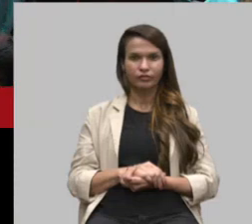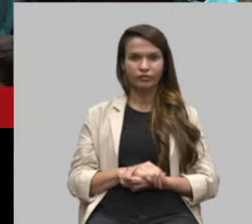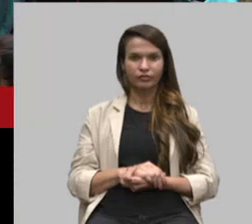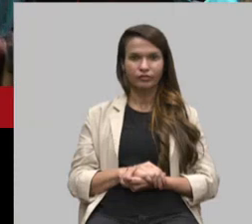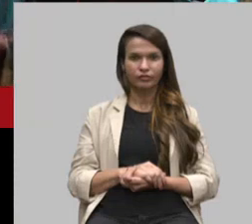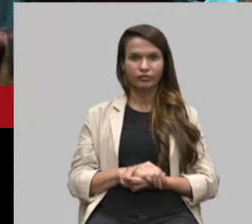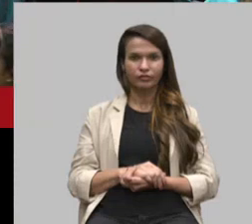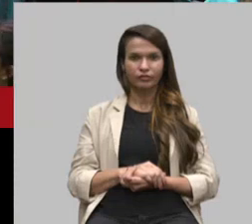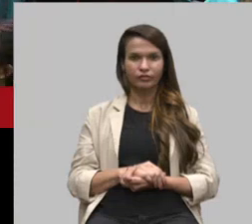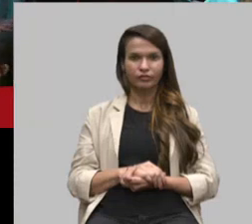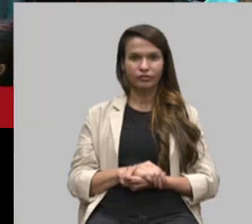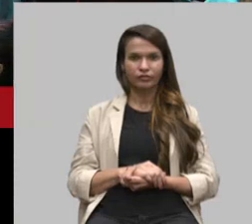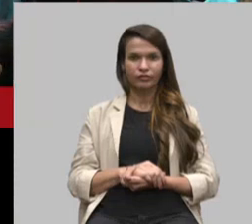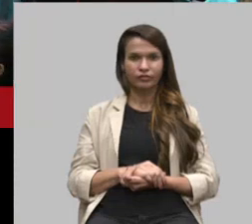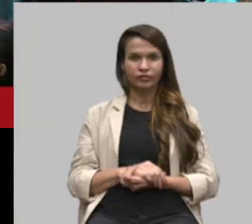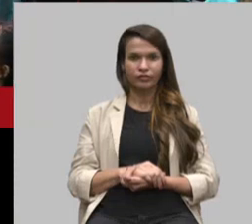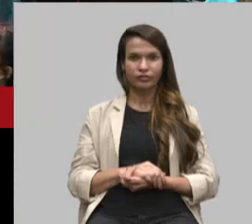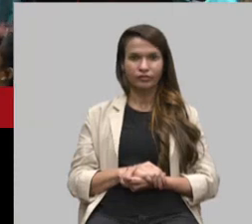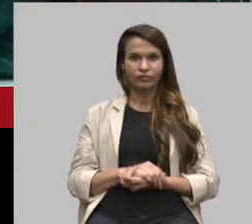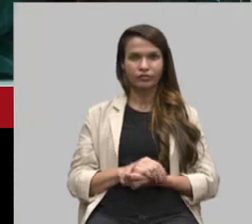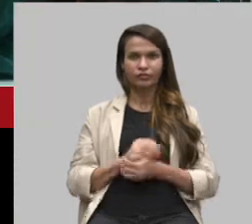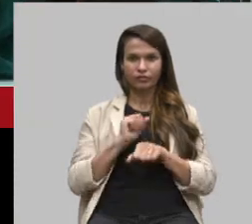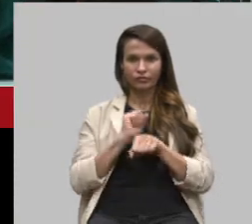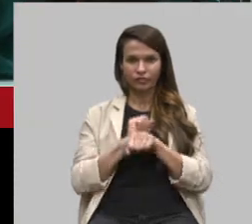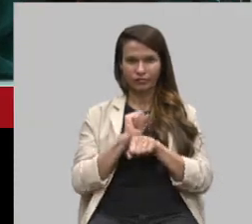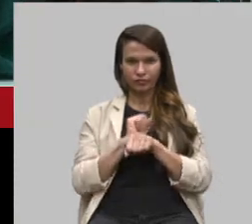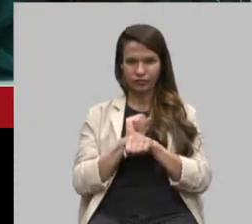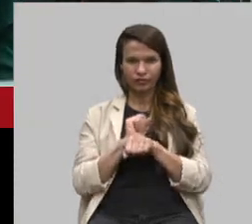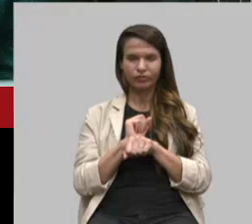Ok vamos aguardar só alguns